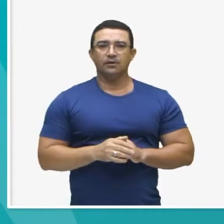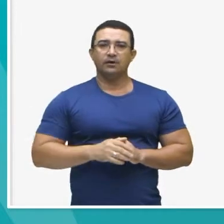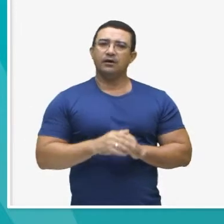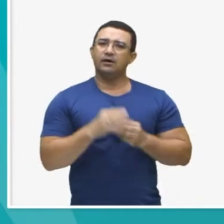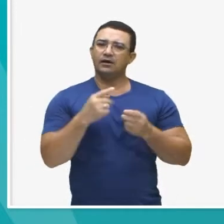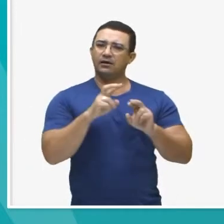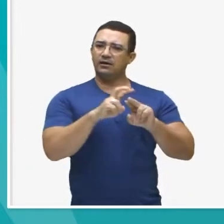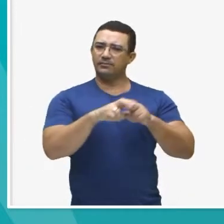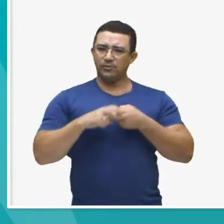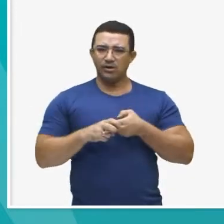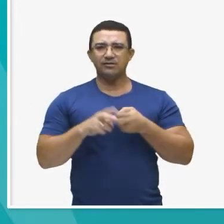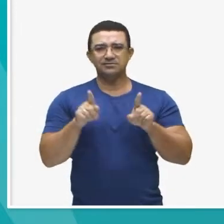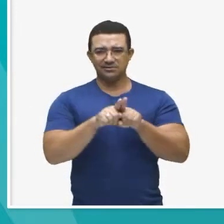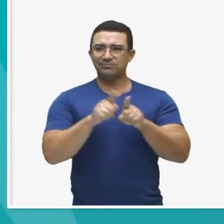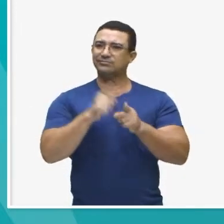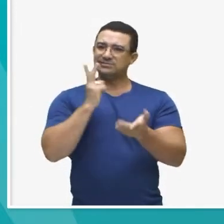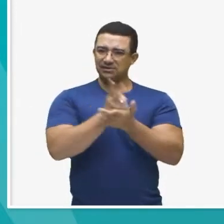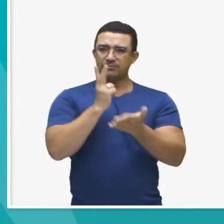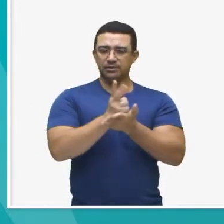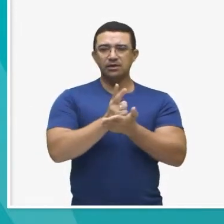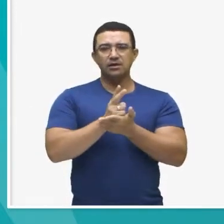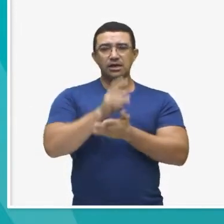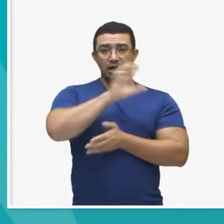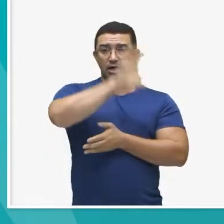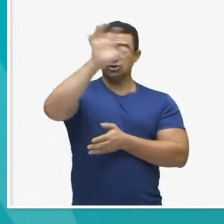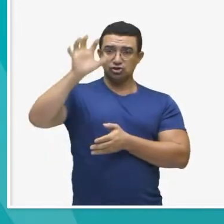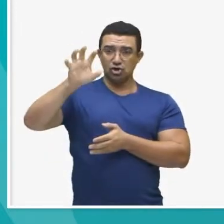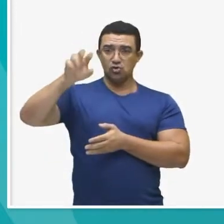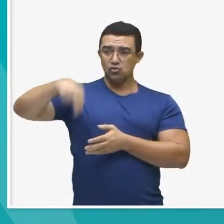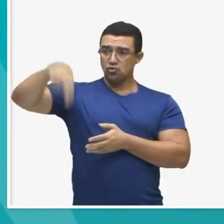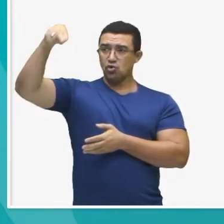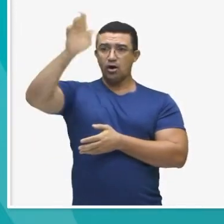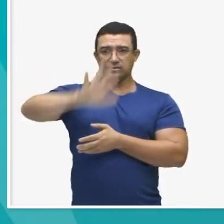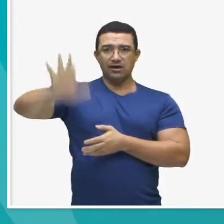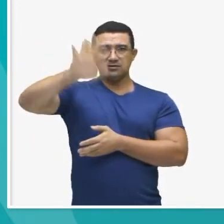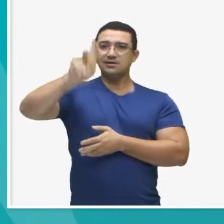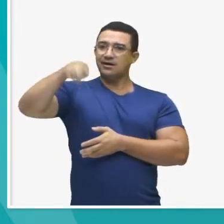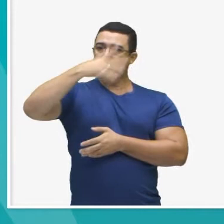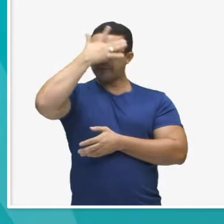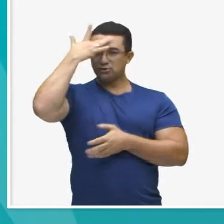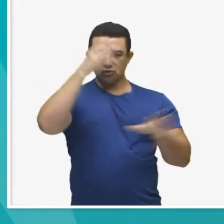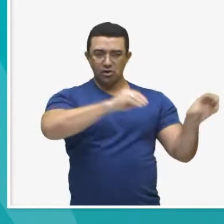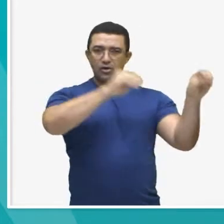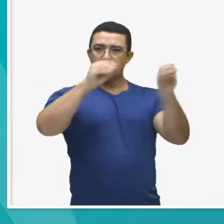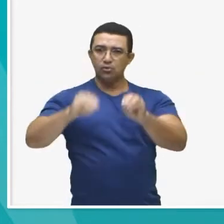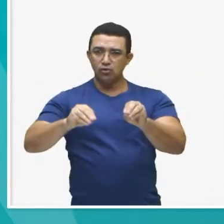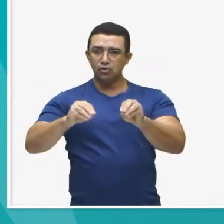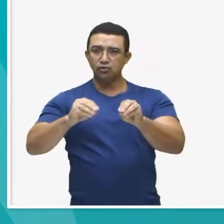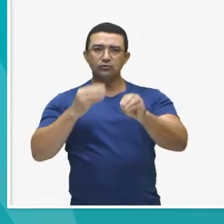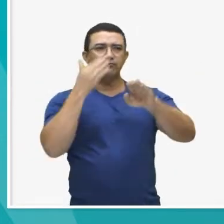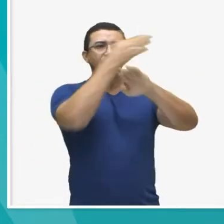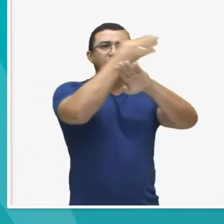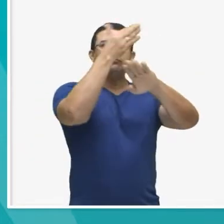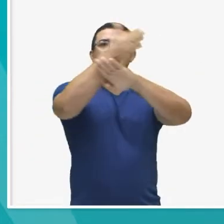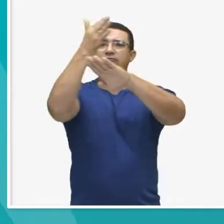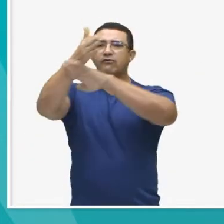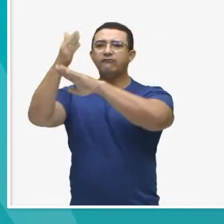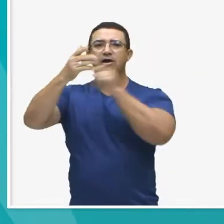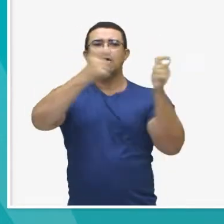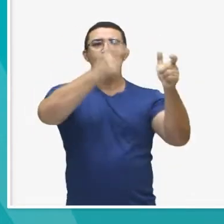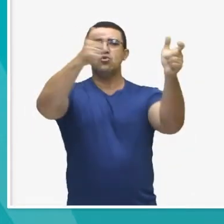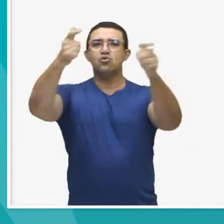populacional, ainda é do Nordeste que sai a maioria dos migrantes, né, para outras partes do